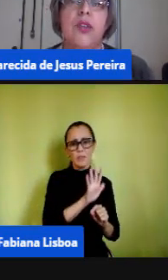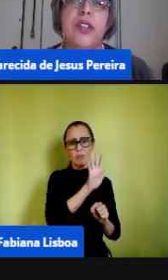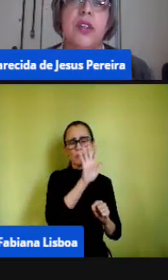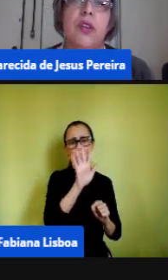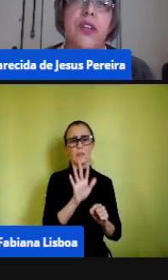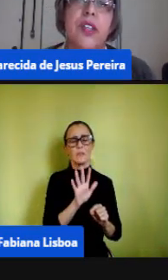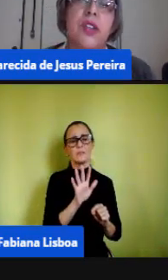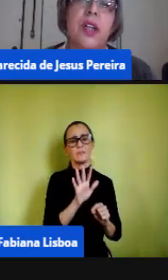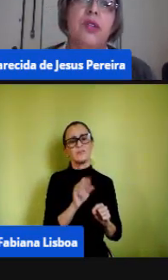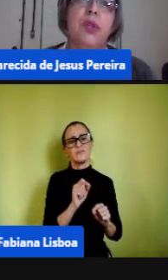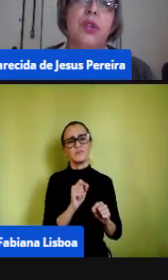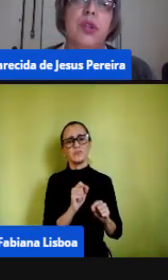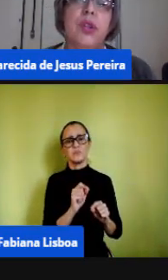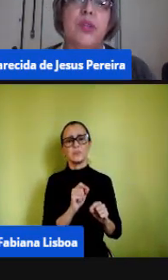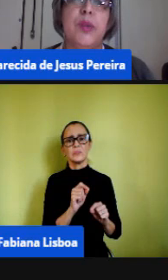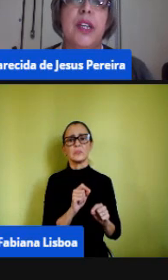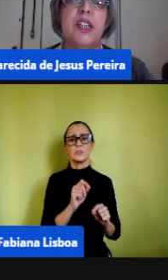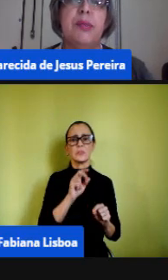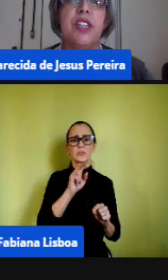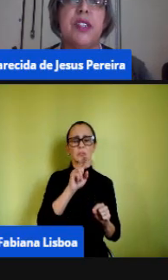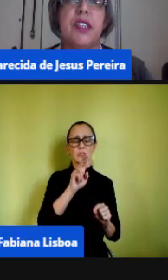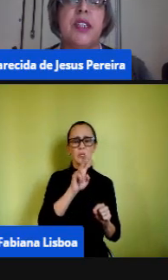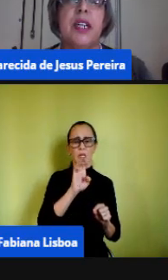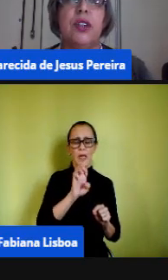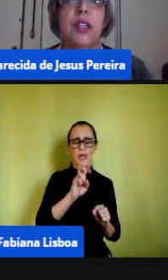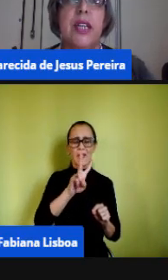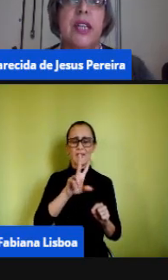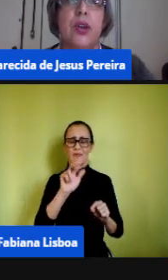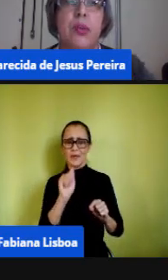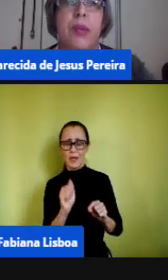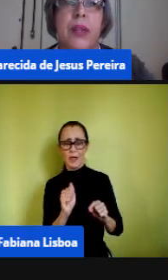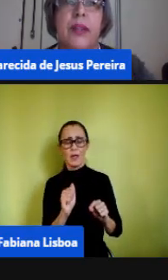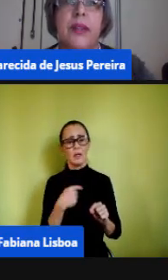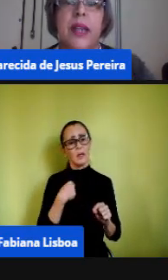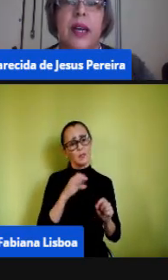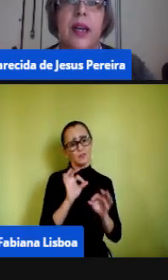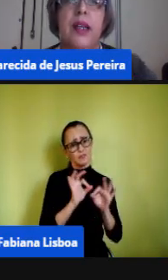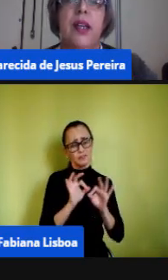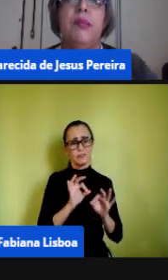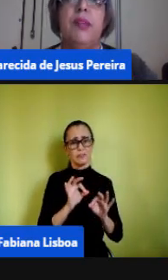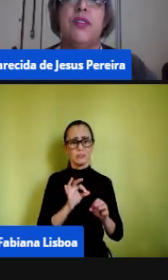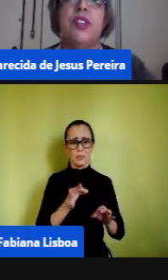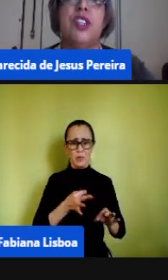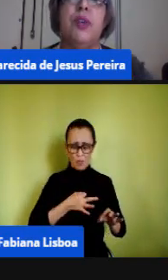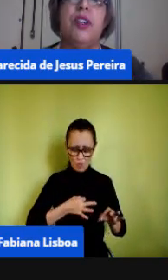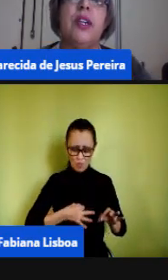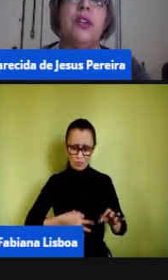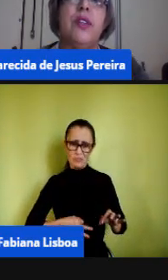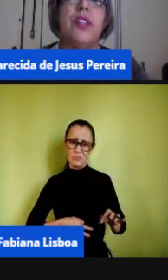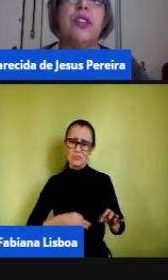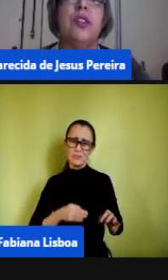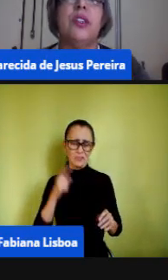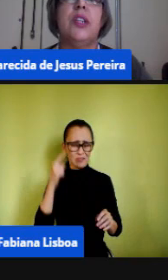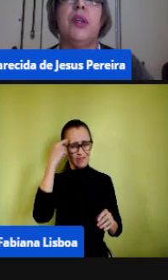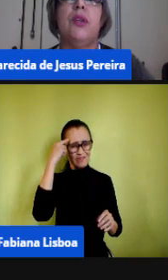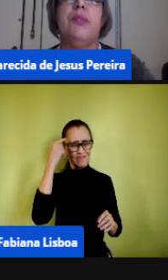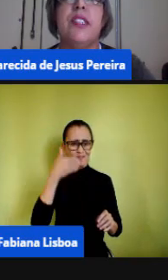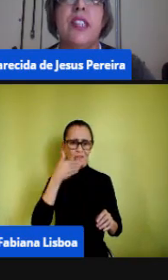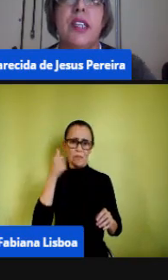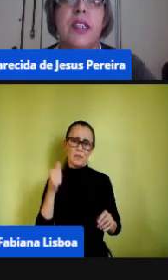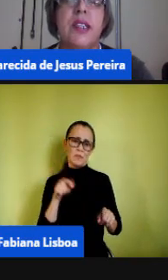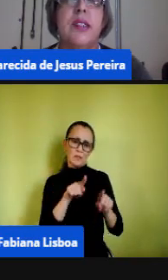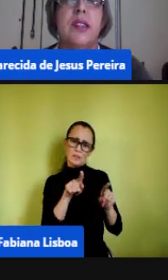Eu confecciono ela com botões porque ela tem mais facilidade na hora da dobra, tá? Mas vocês podem estar confeccionando também